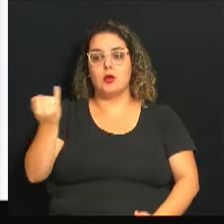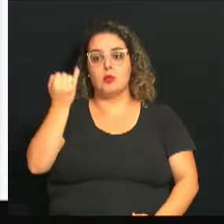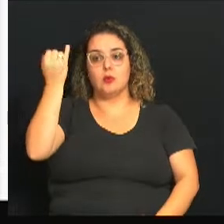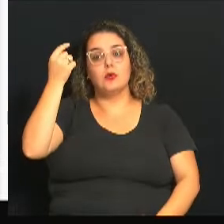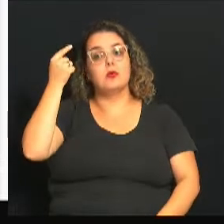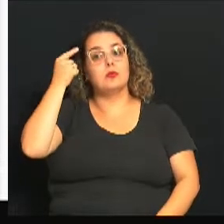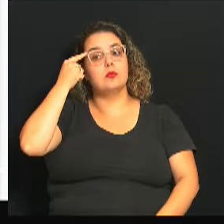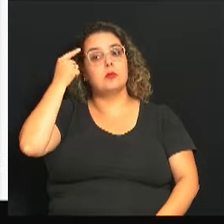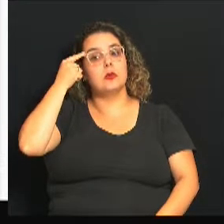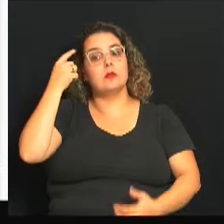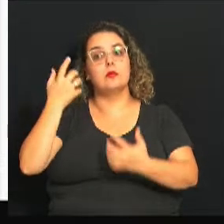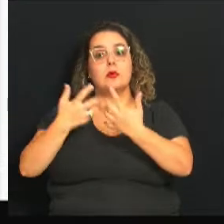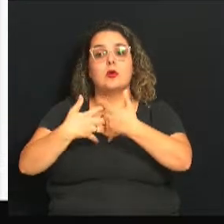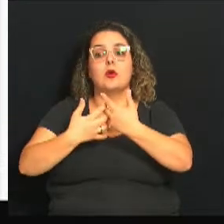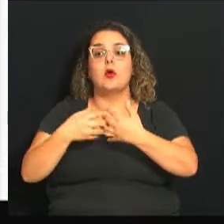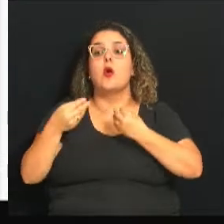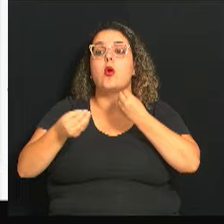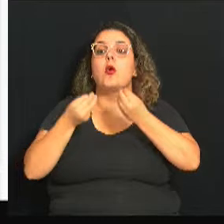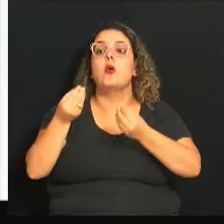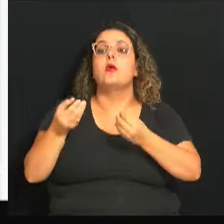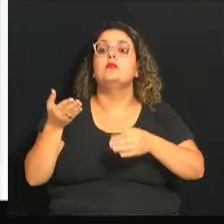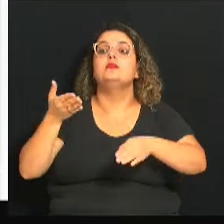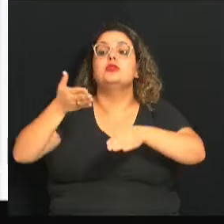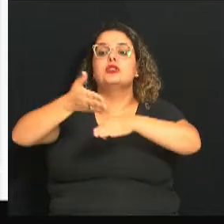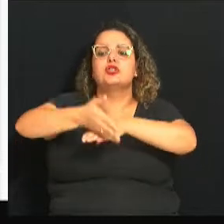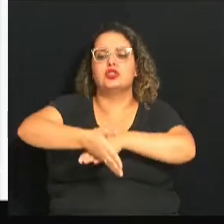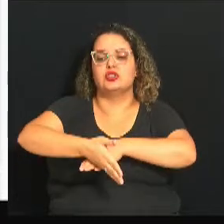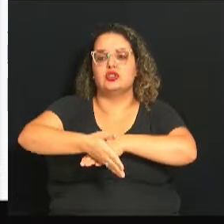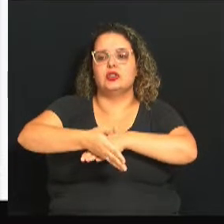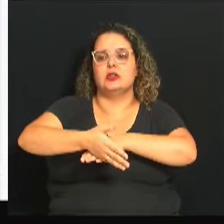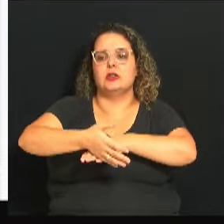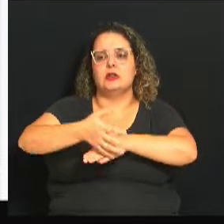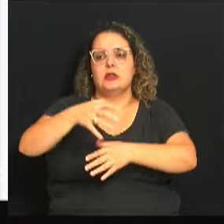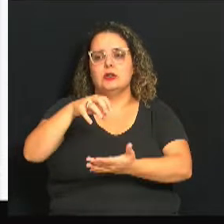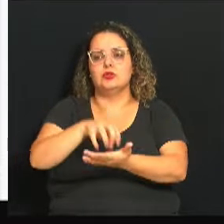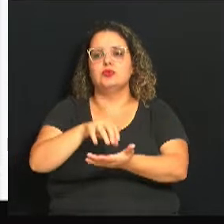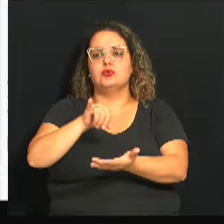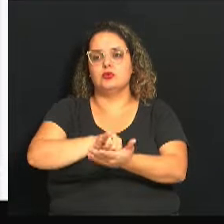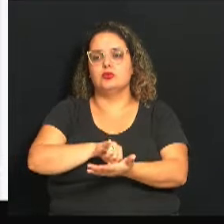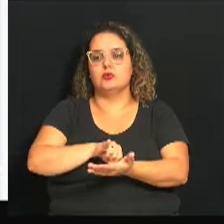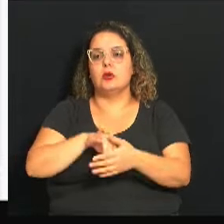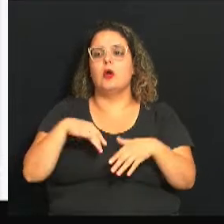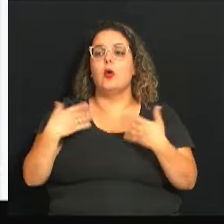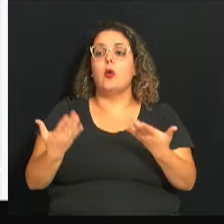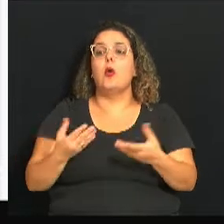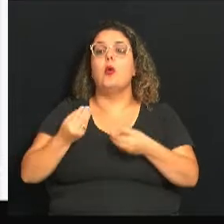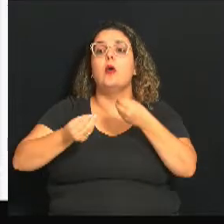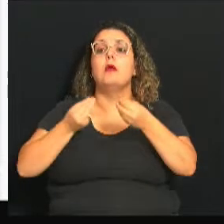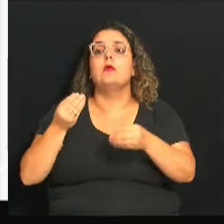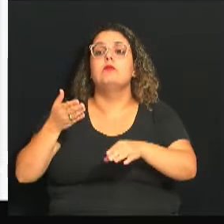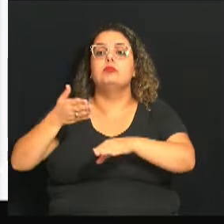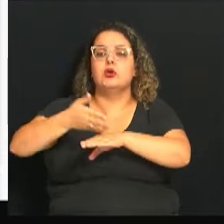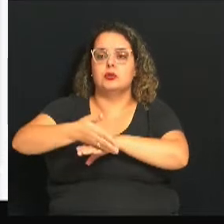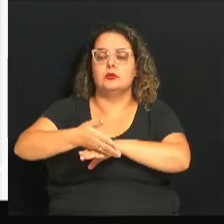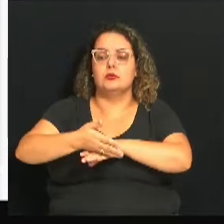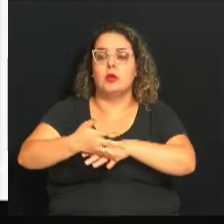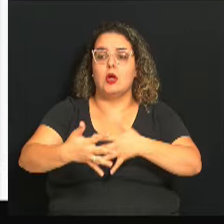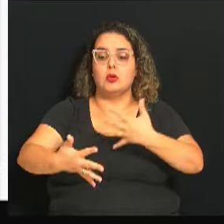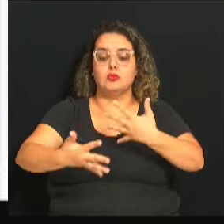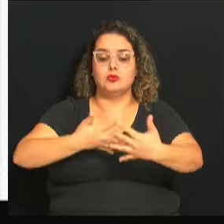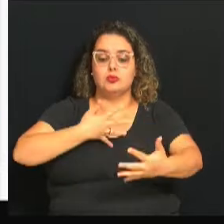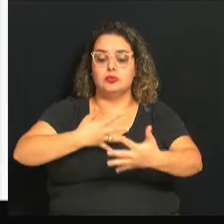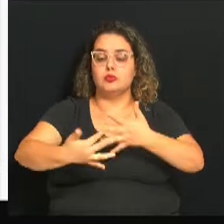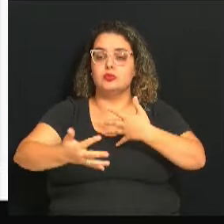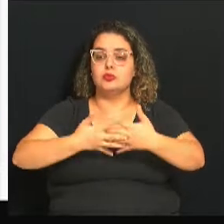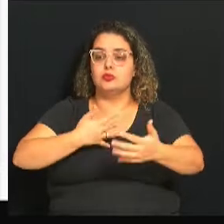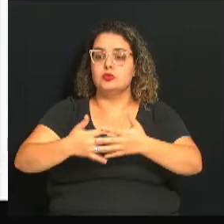gente chega ao centro, quais são as conexões da cidade com relação ao central, e como os terminais de passagem, as suas conexões